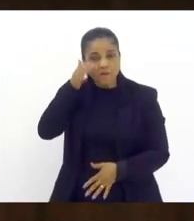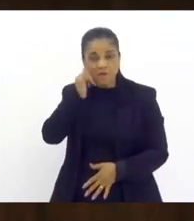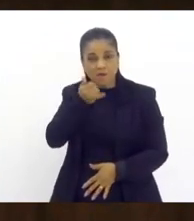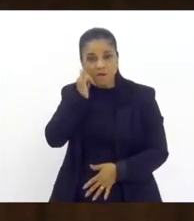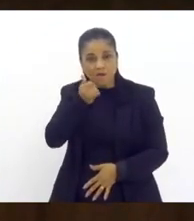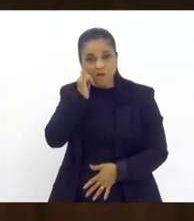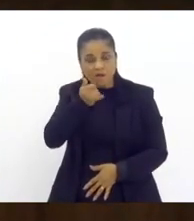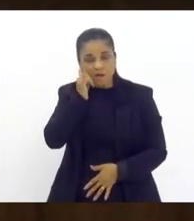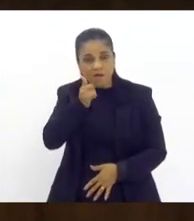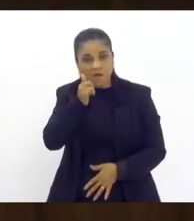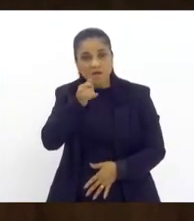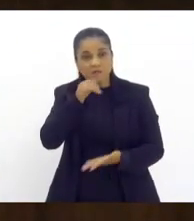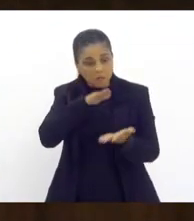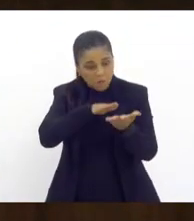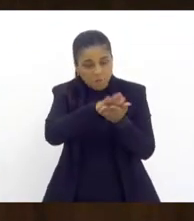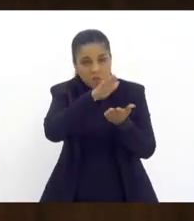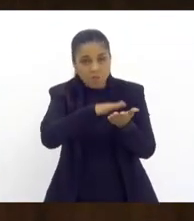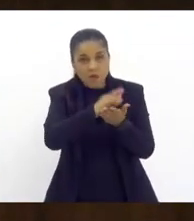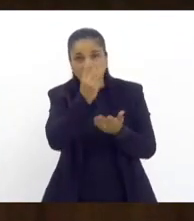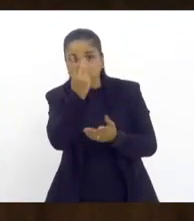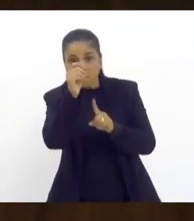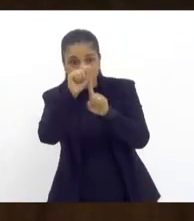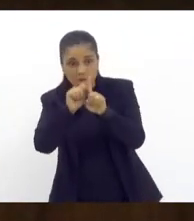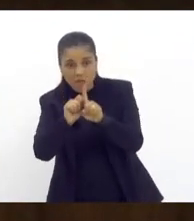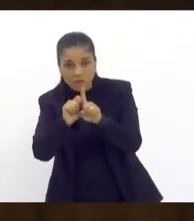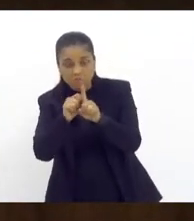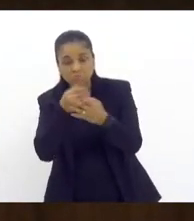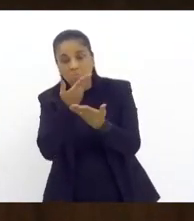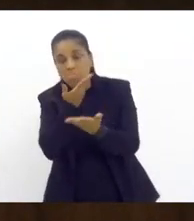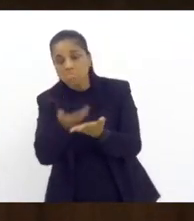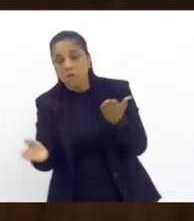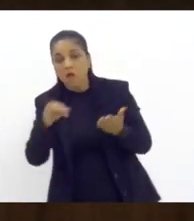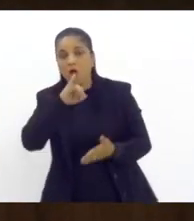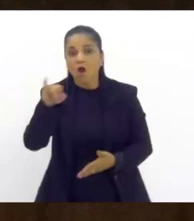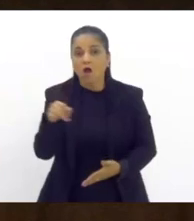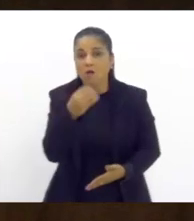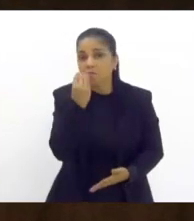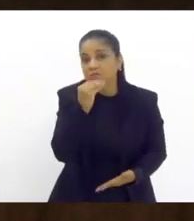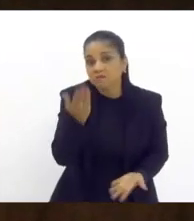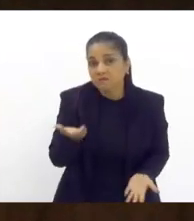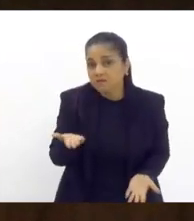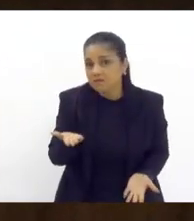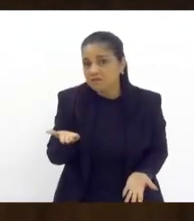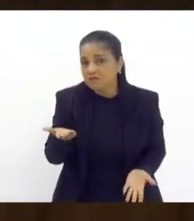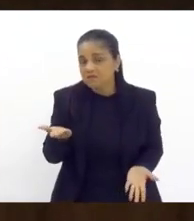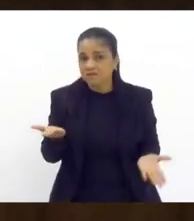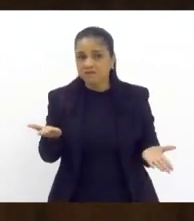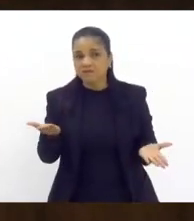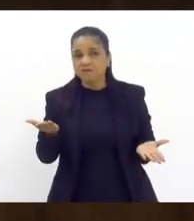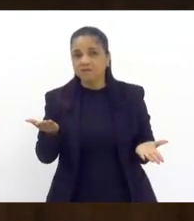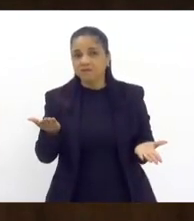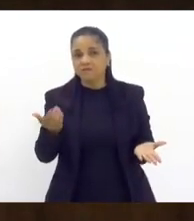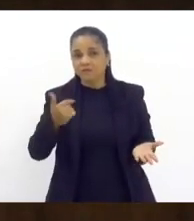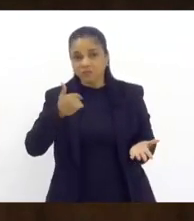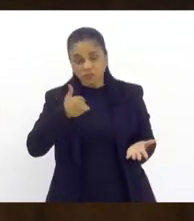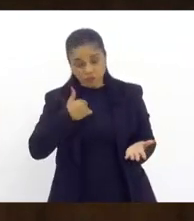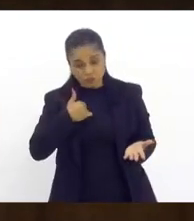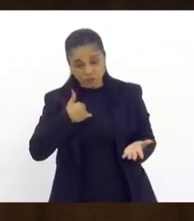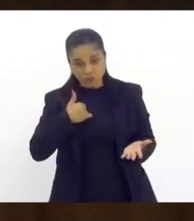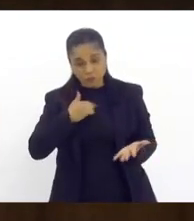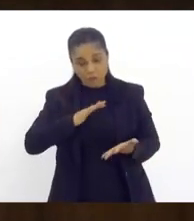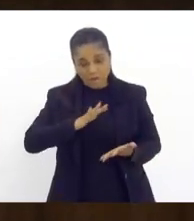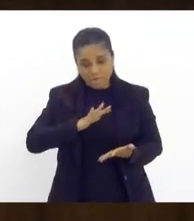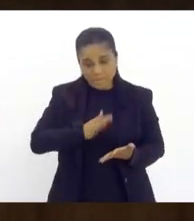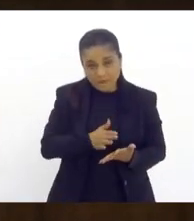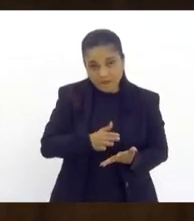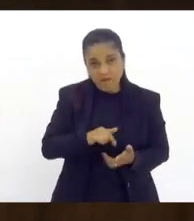etc. Se publicar 3 meses depois, perdeu a oportunidade. Então, nós estamos sendo coibidos